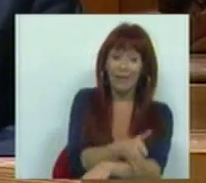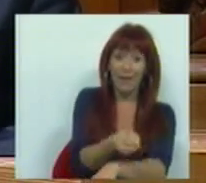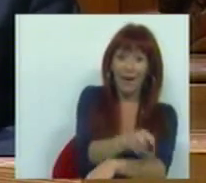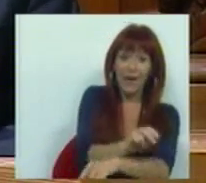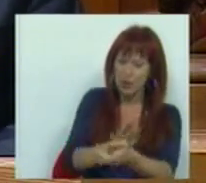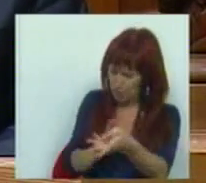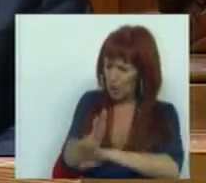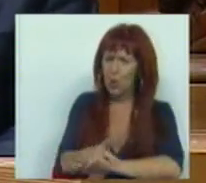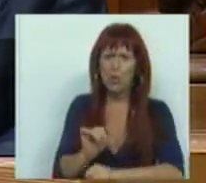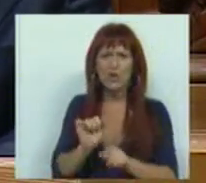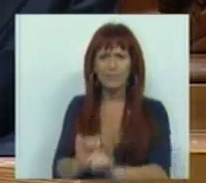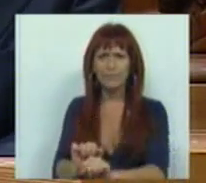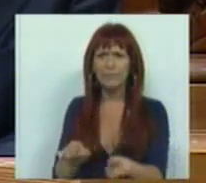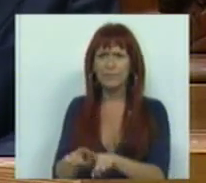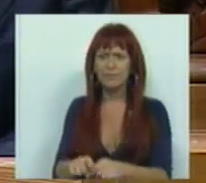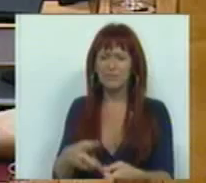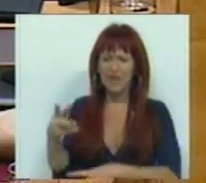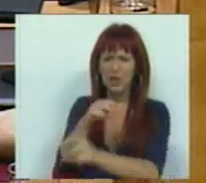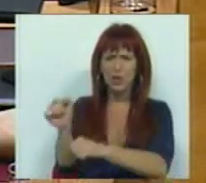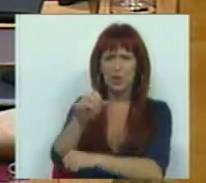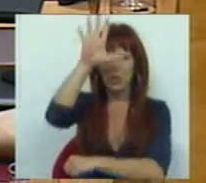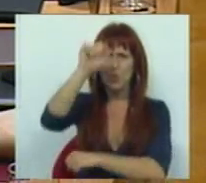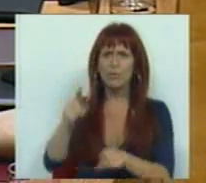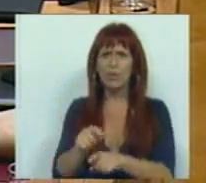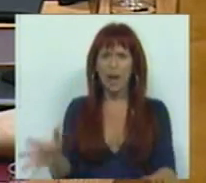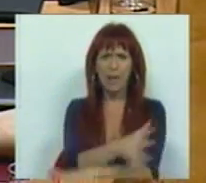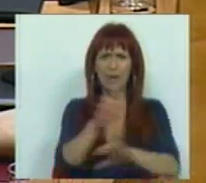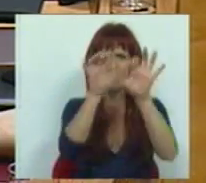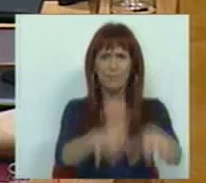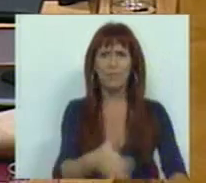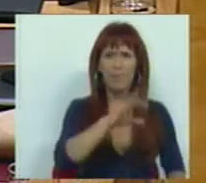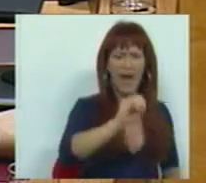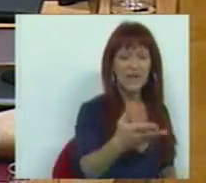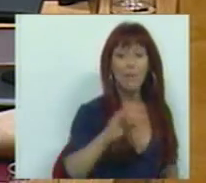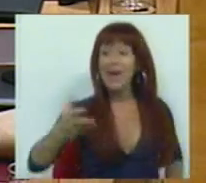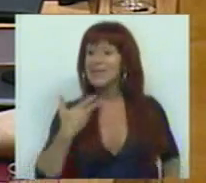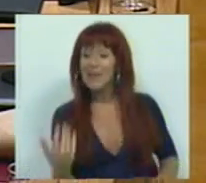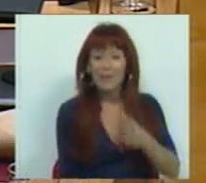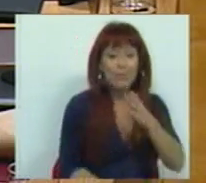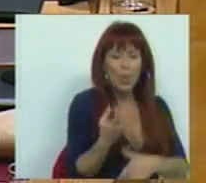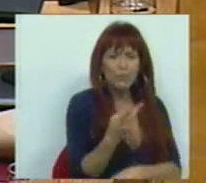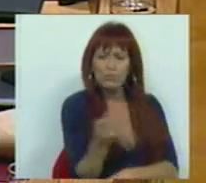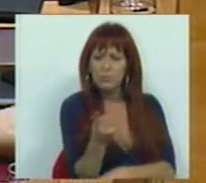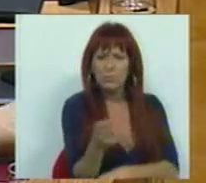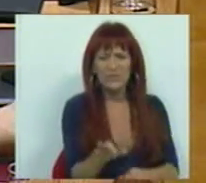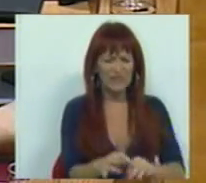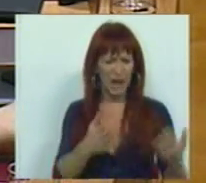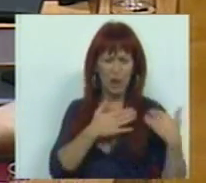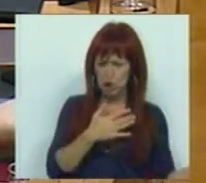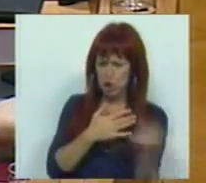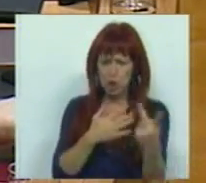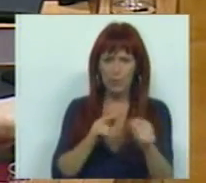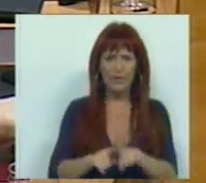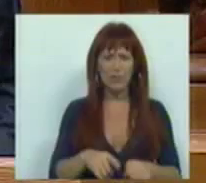e a confirmação da censura ao Governo e a uma maioria parlamentar PS-PSD que se constituíram verdadeiramente como